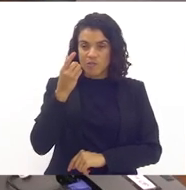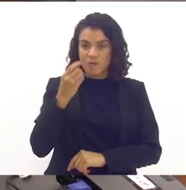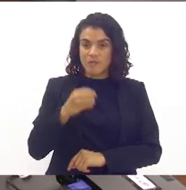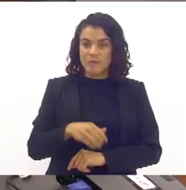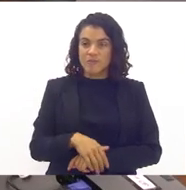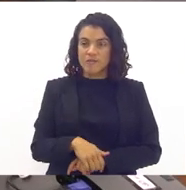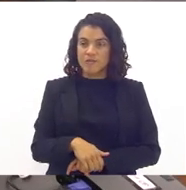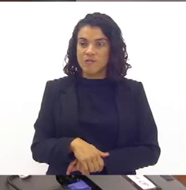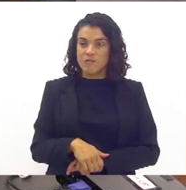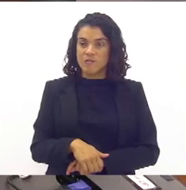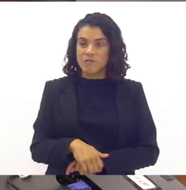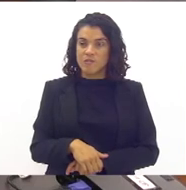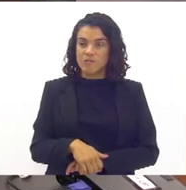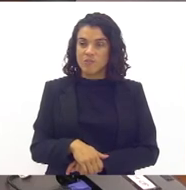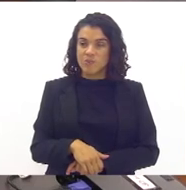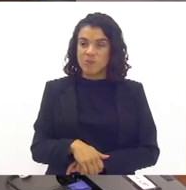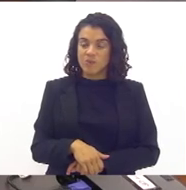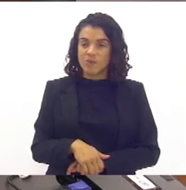favor.